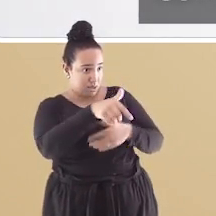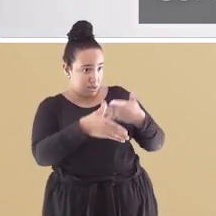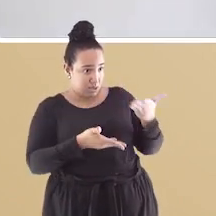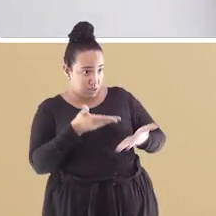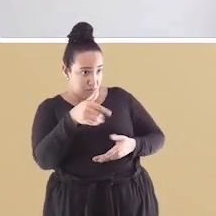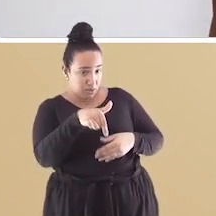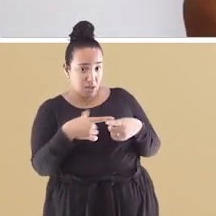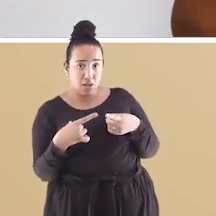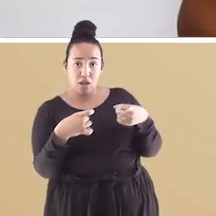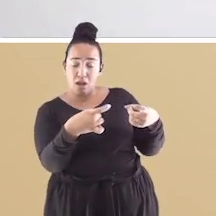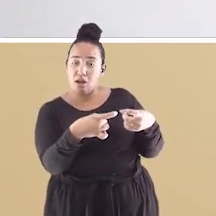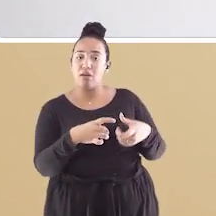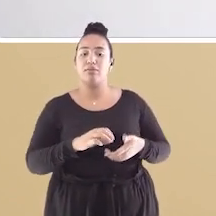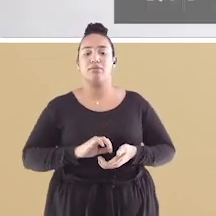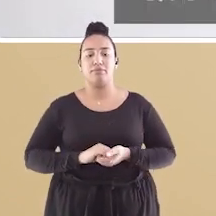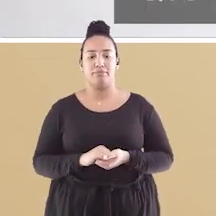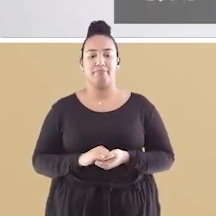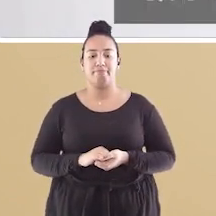batalha.